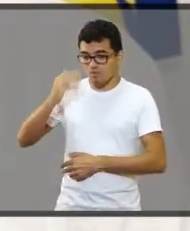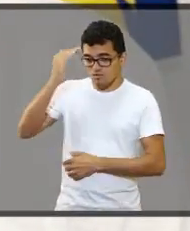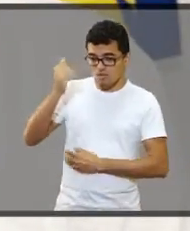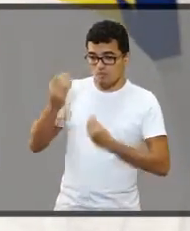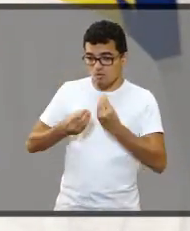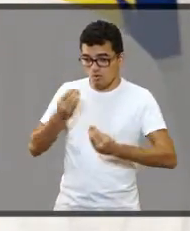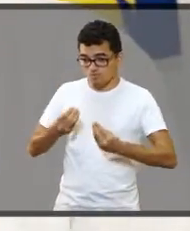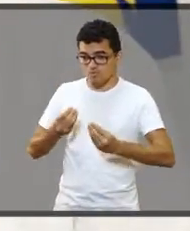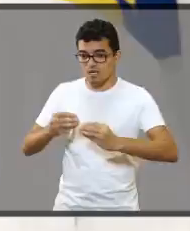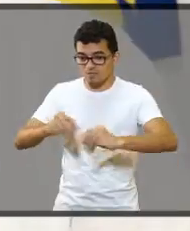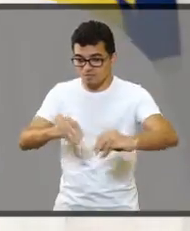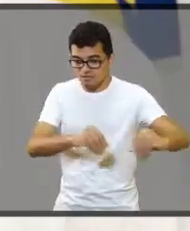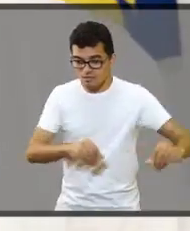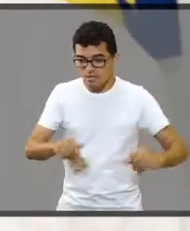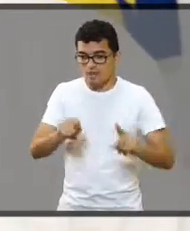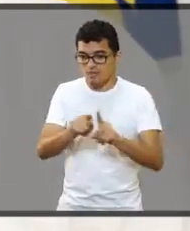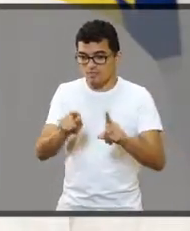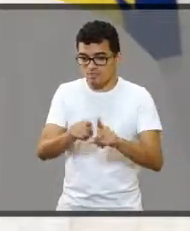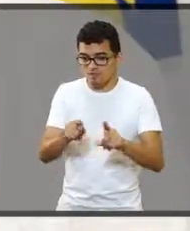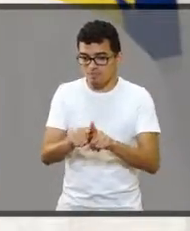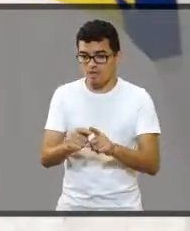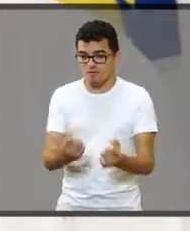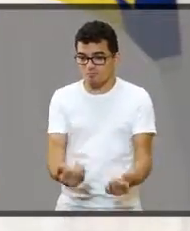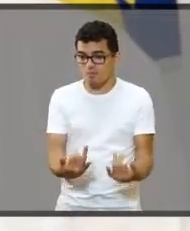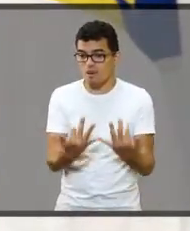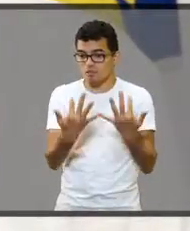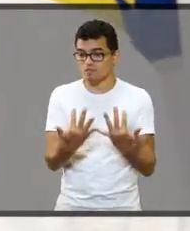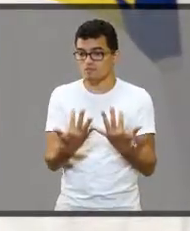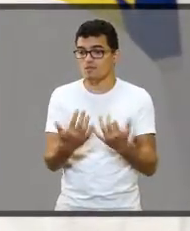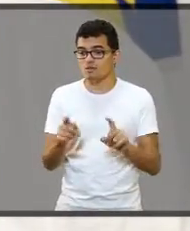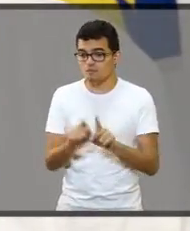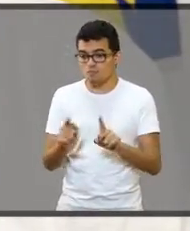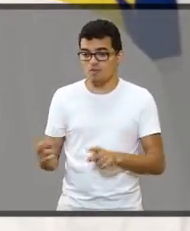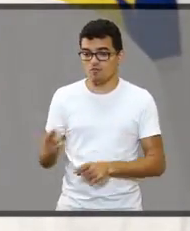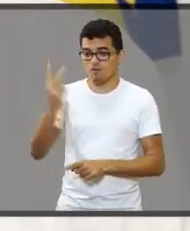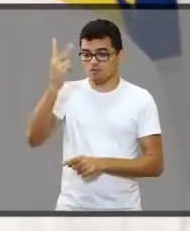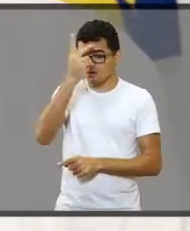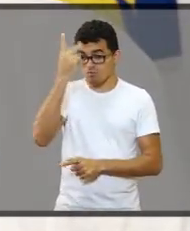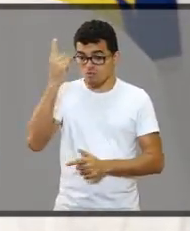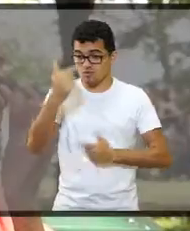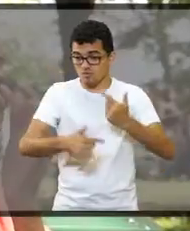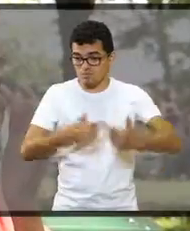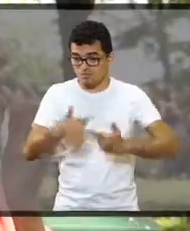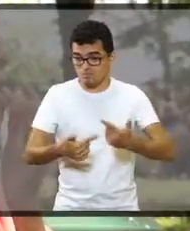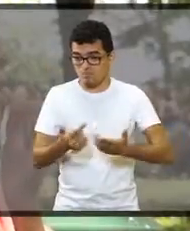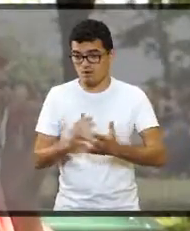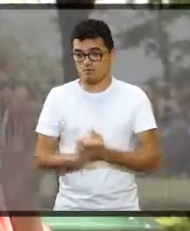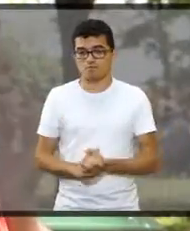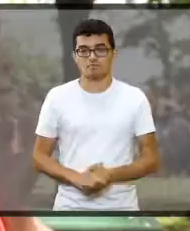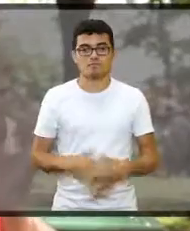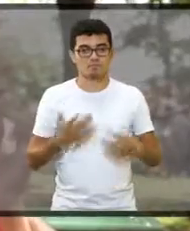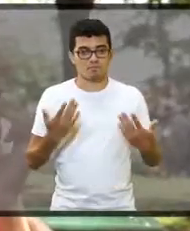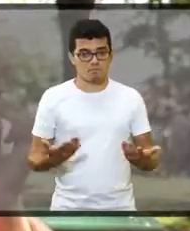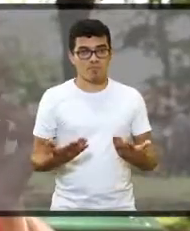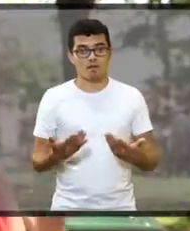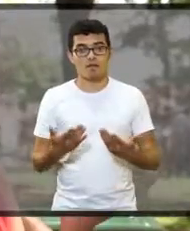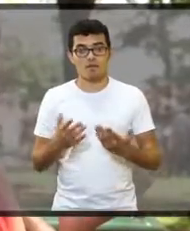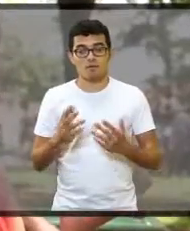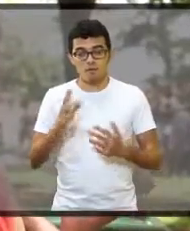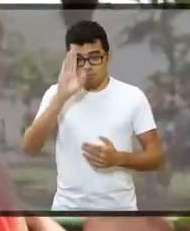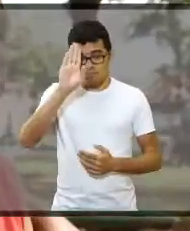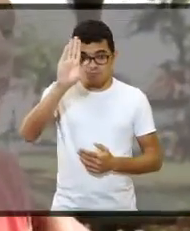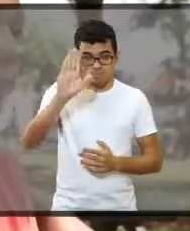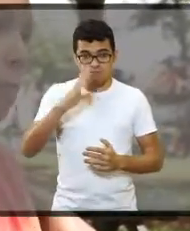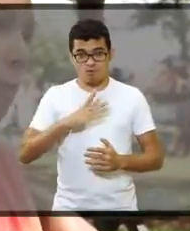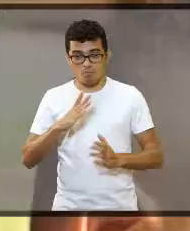da terra, cuidar da plantação, valorizar quem trabalha, a gente tem uma atuação muito grande. Especificamente no campo da